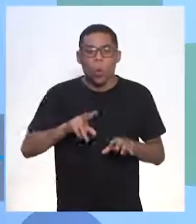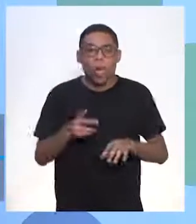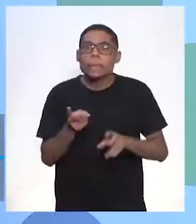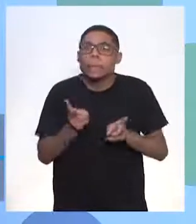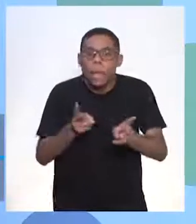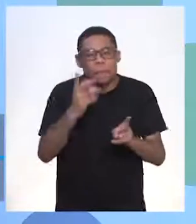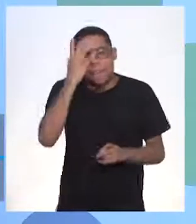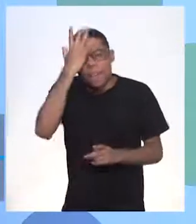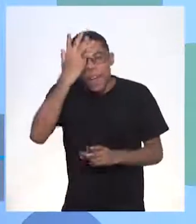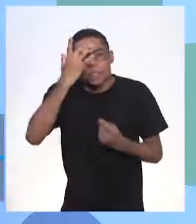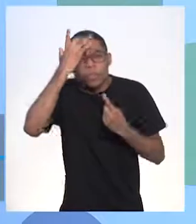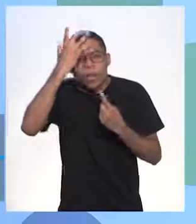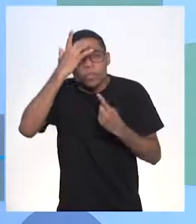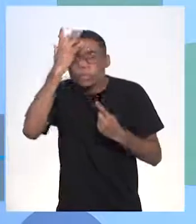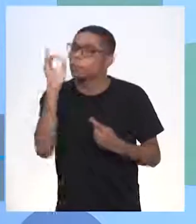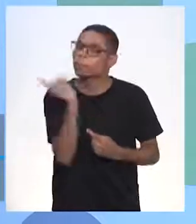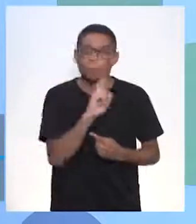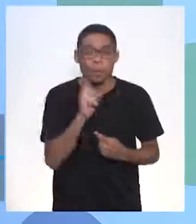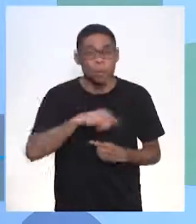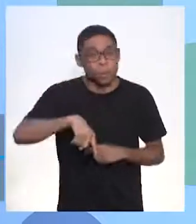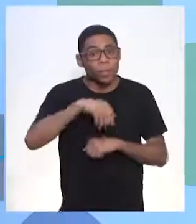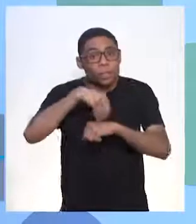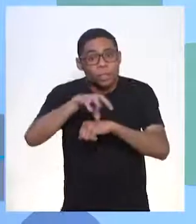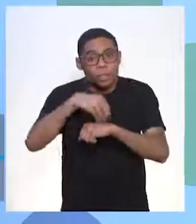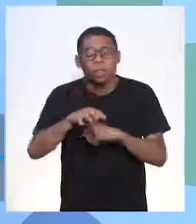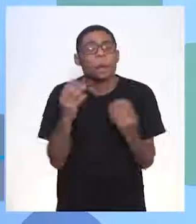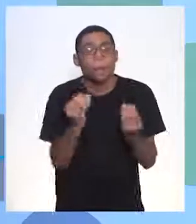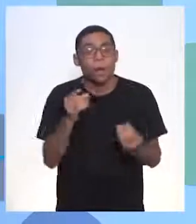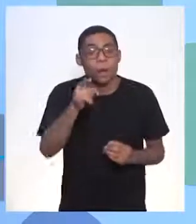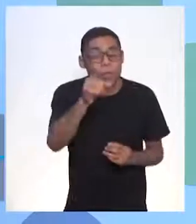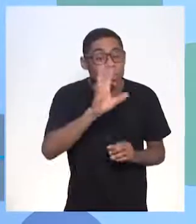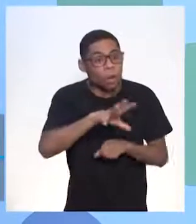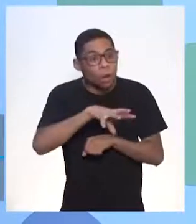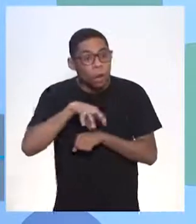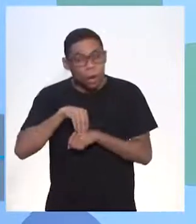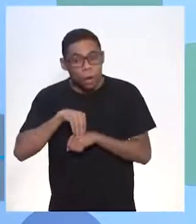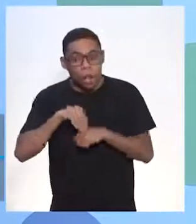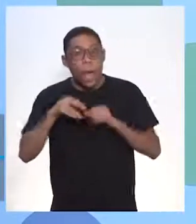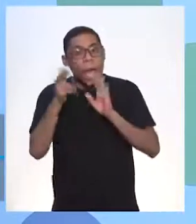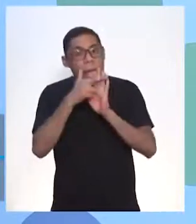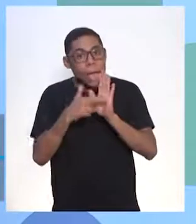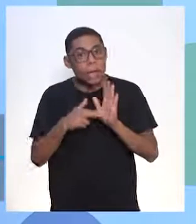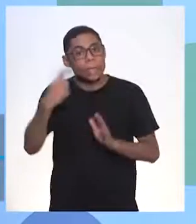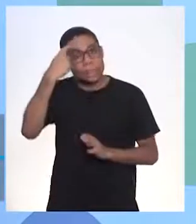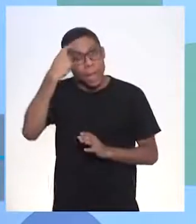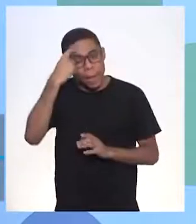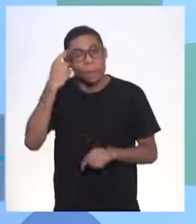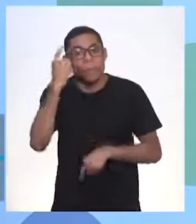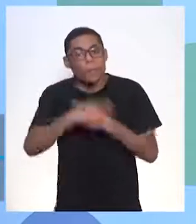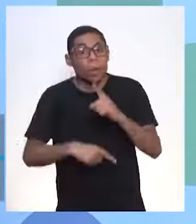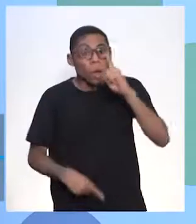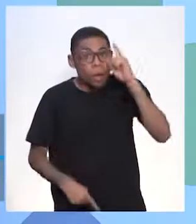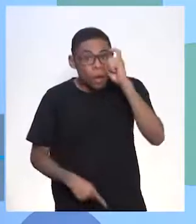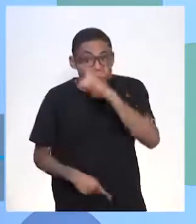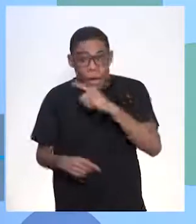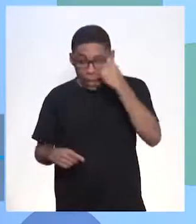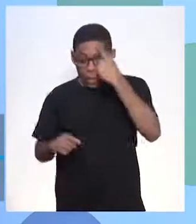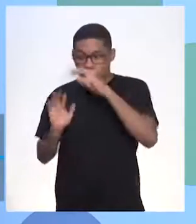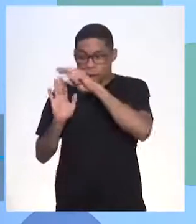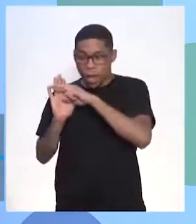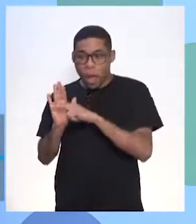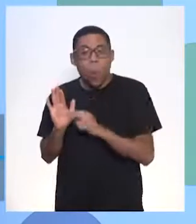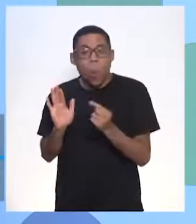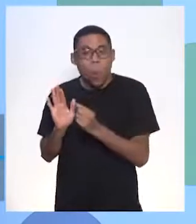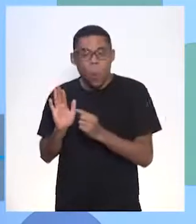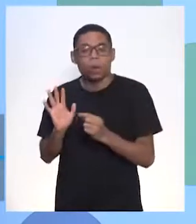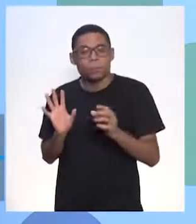essa, né? É dar os fundamentos para daqui a pouco você conseguir construir algo mais que tenha mais dificuldade, que dê mais isso trabalho, mesmo, né?